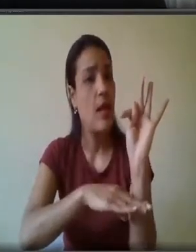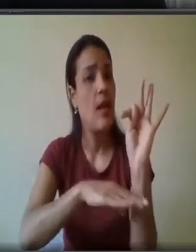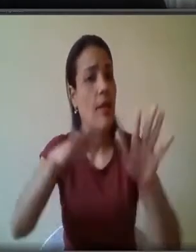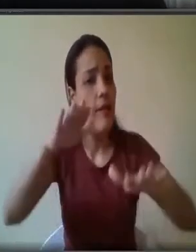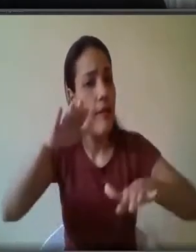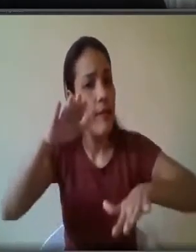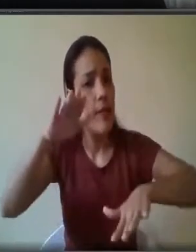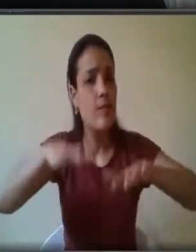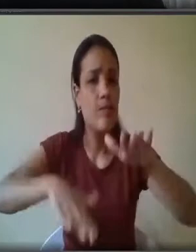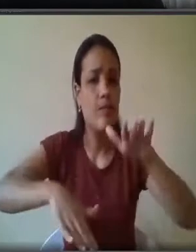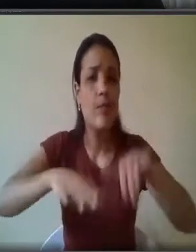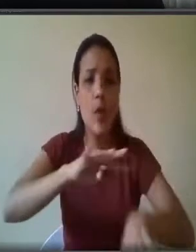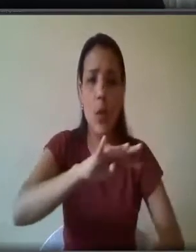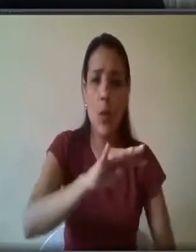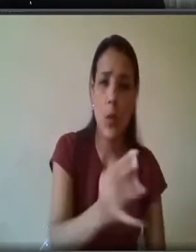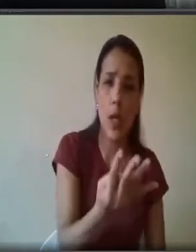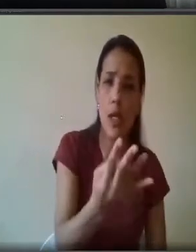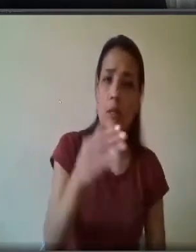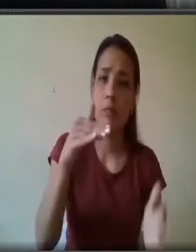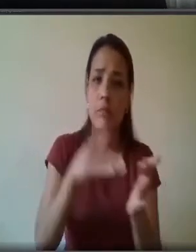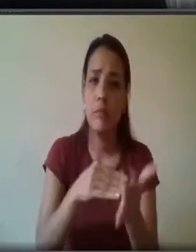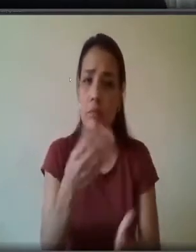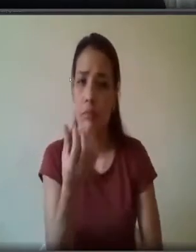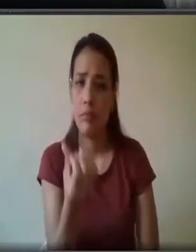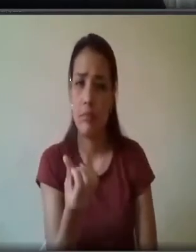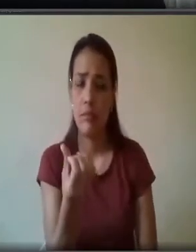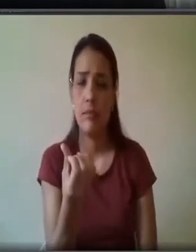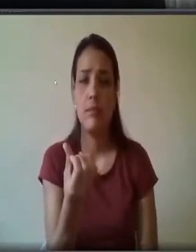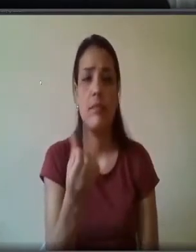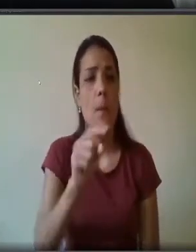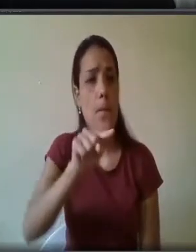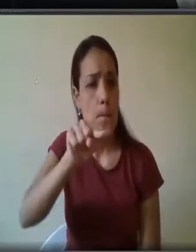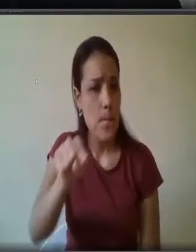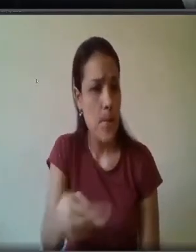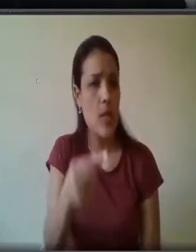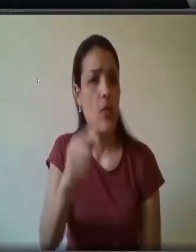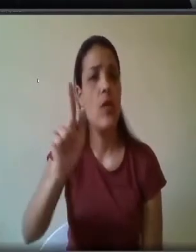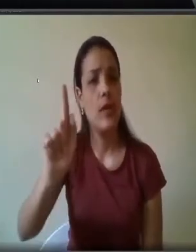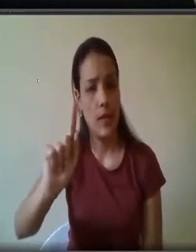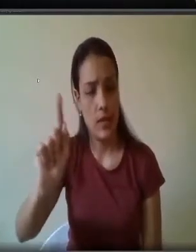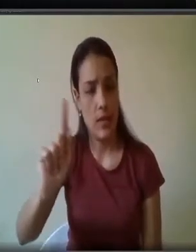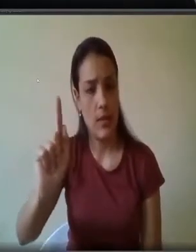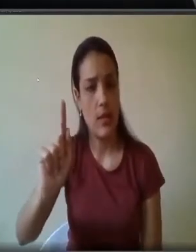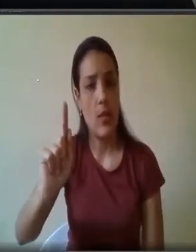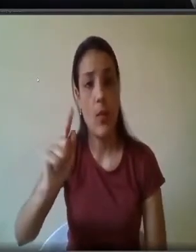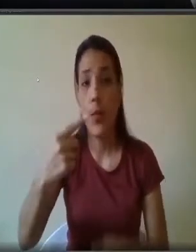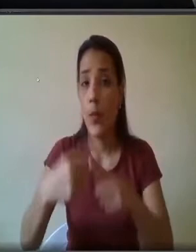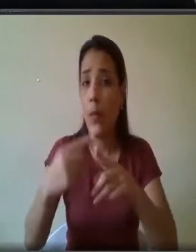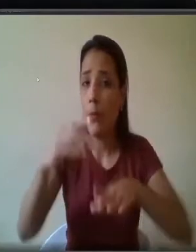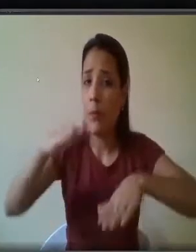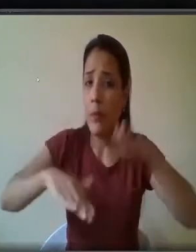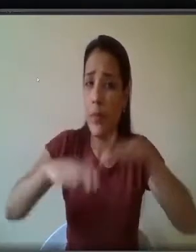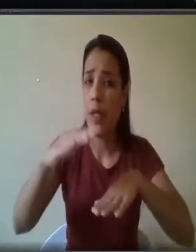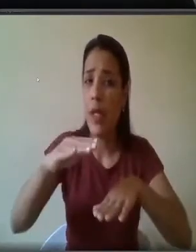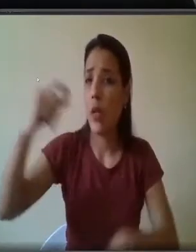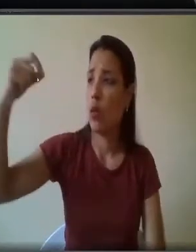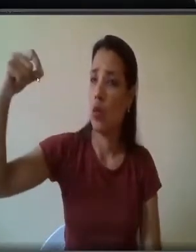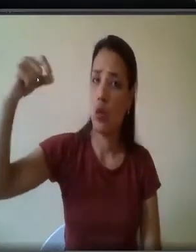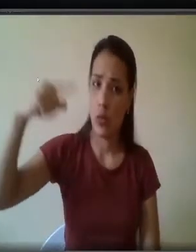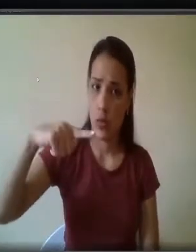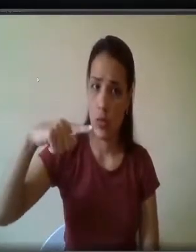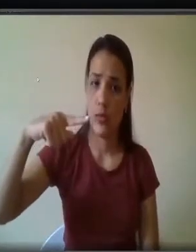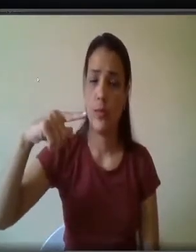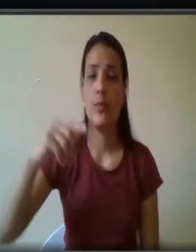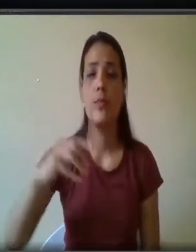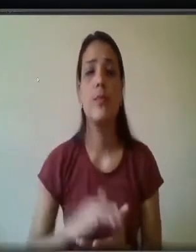6.000 graus, que seria a temperatura da superfície do Sol. Então, humanamente, nós não